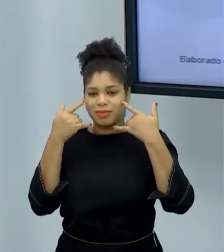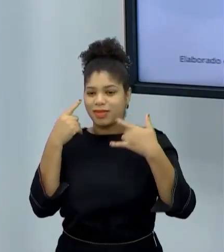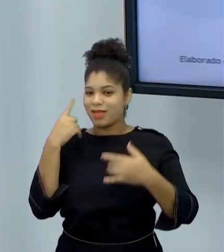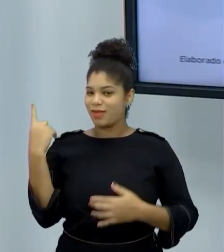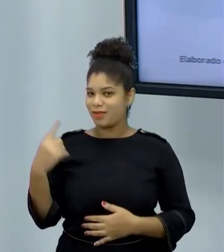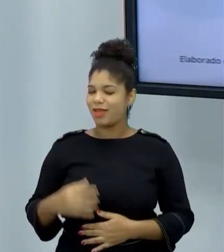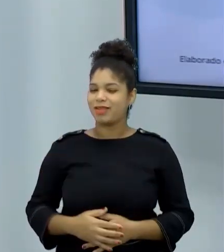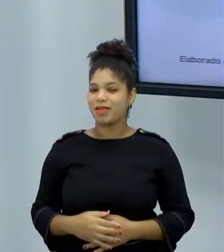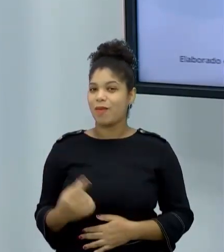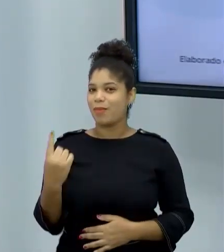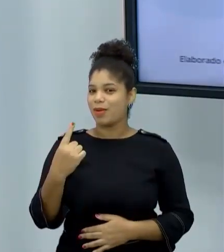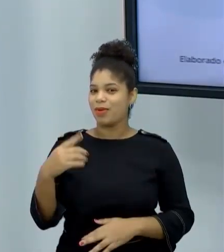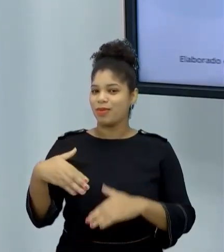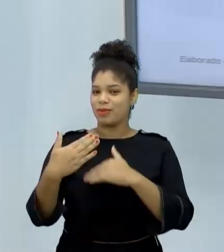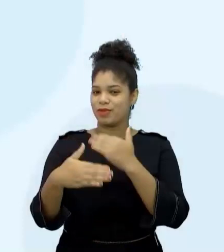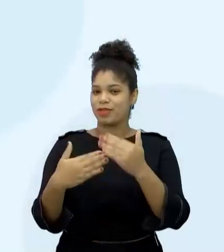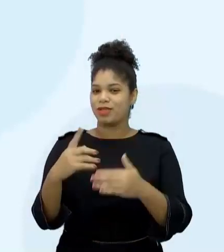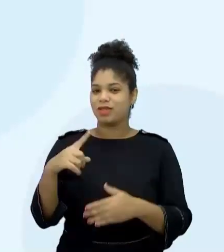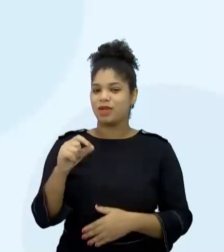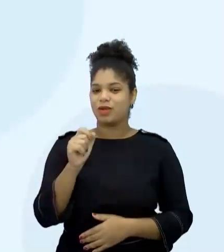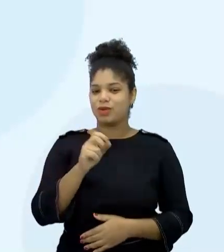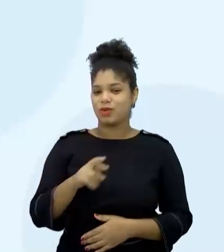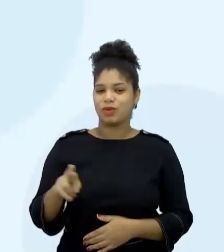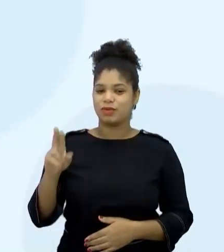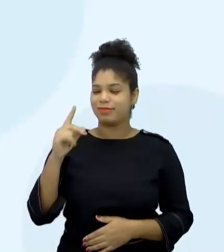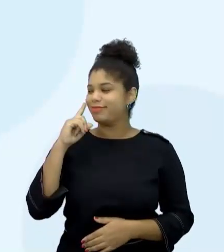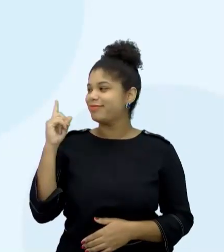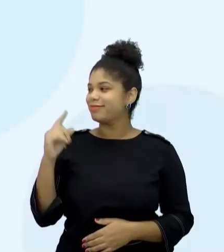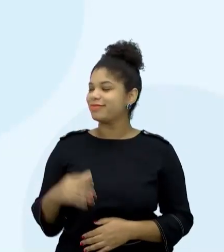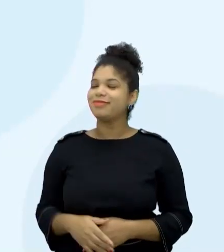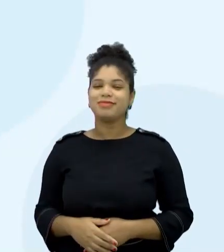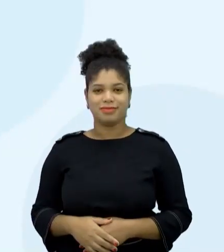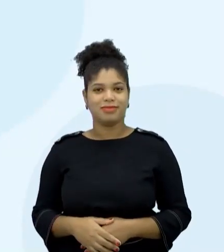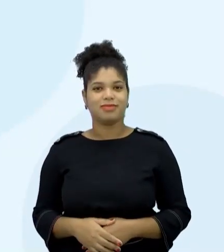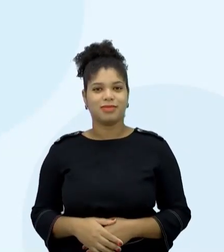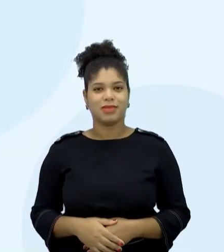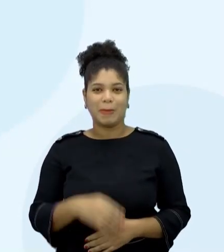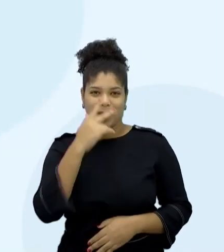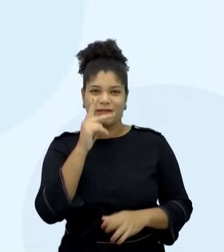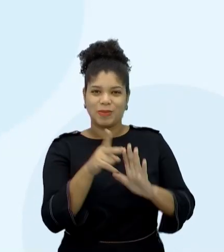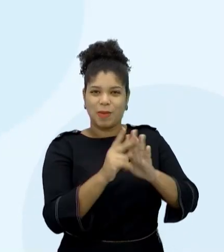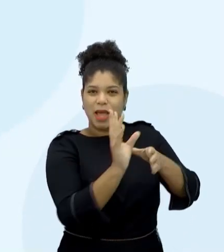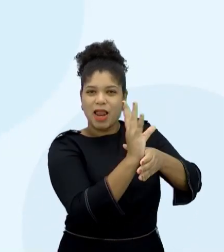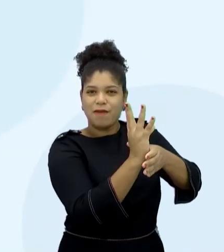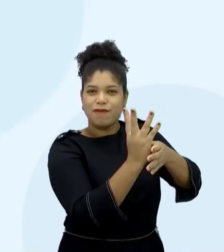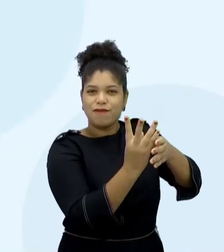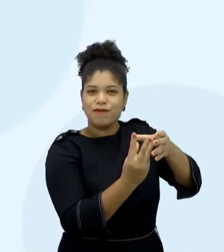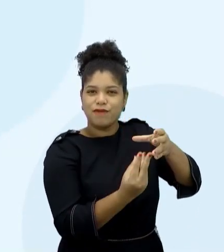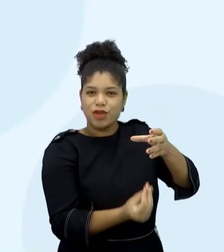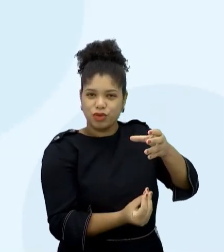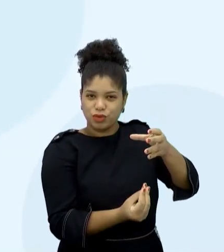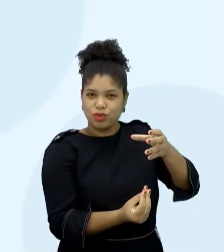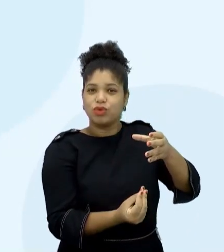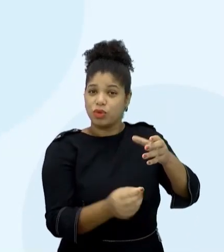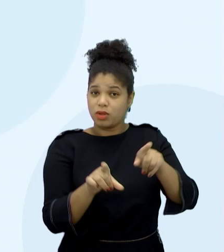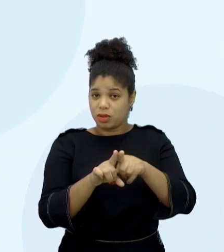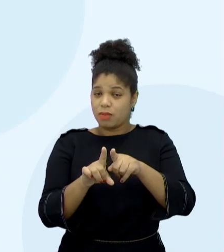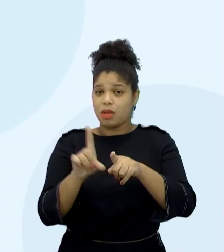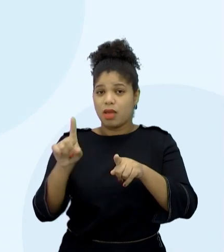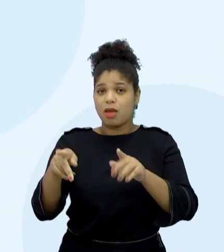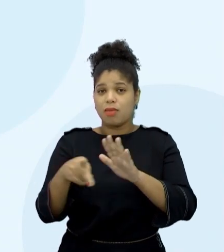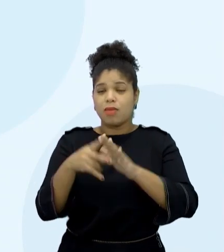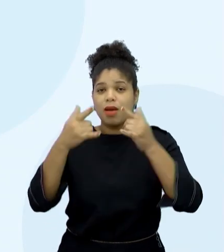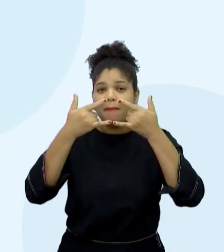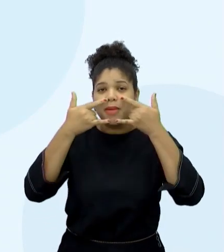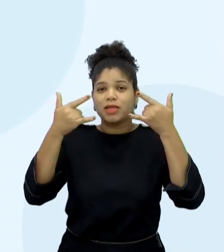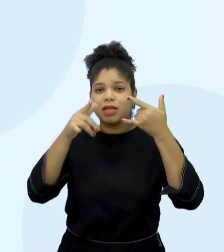esse primeiro processo, olha aí, a filtração, né? Um filtro importante para o nosso cotidiano, dada